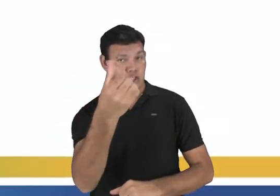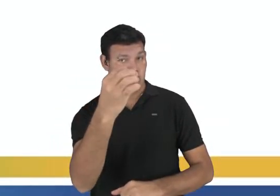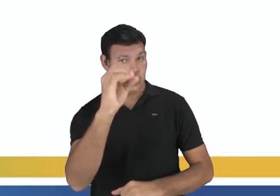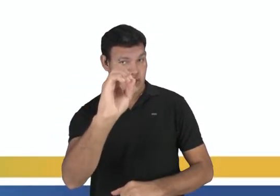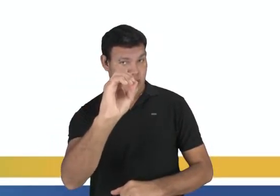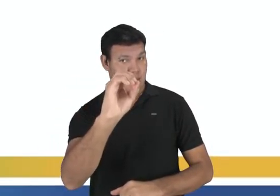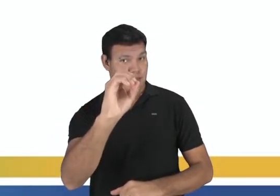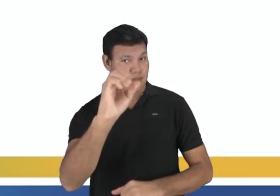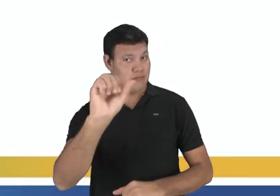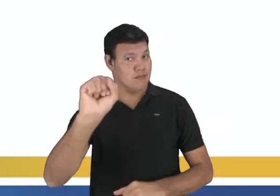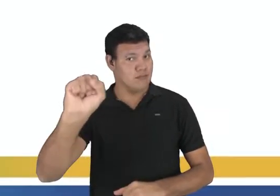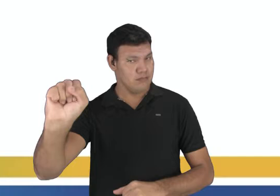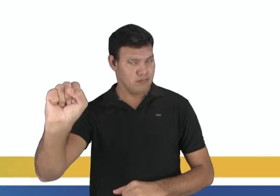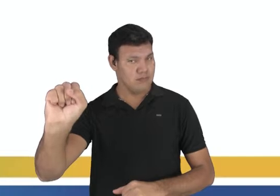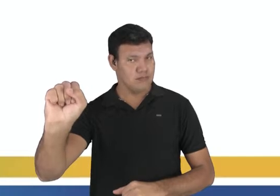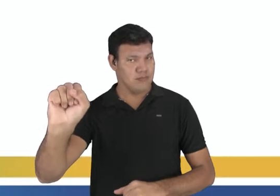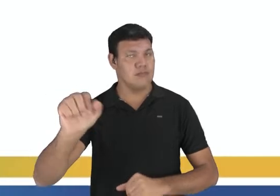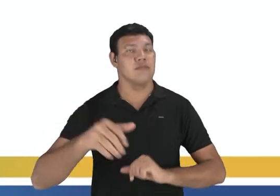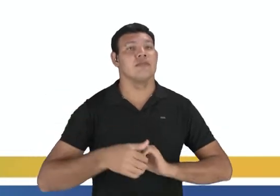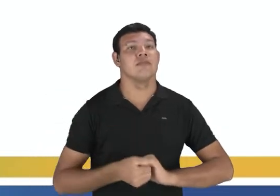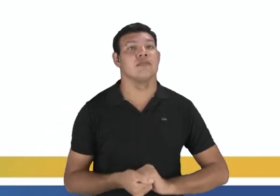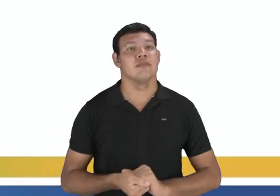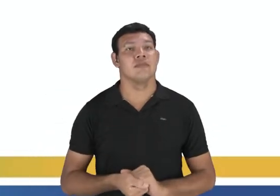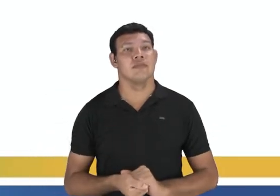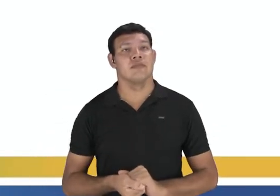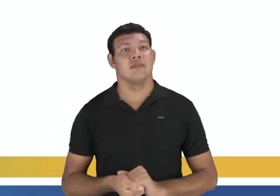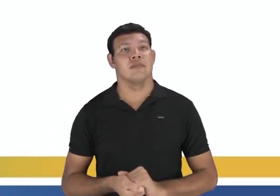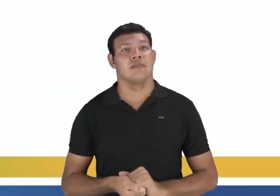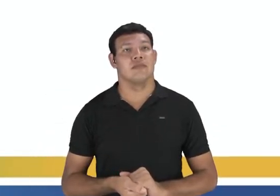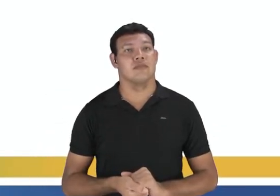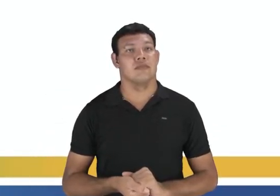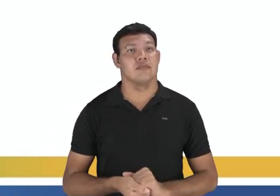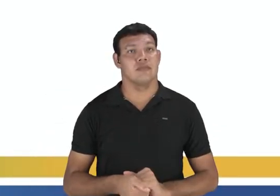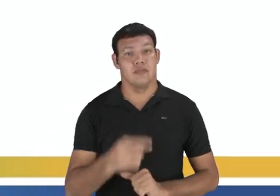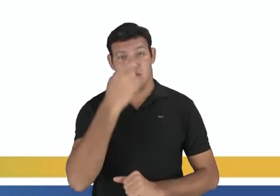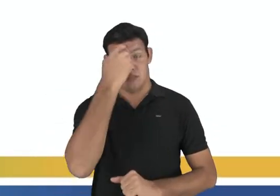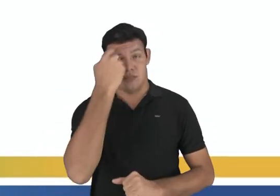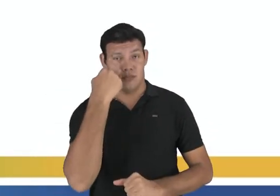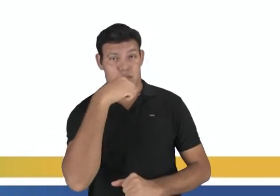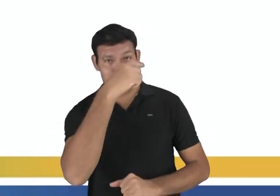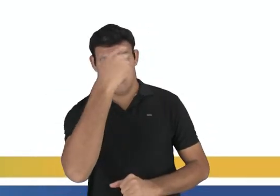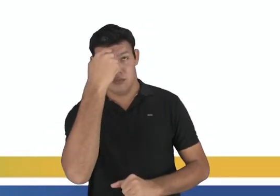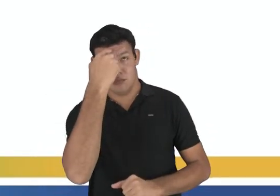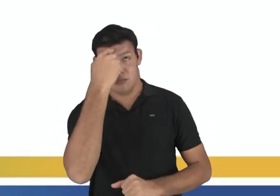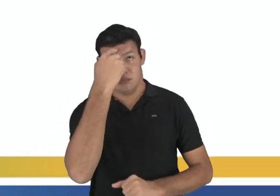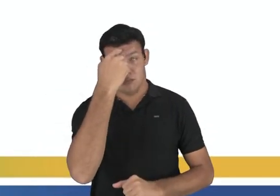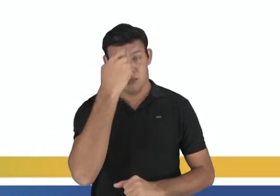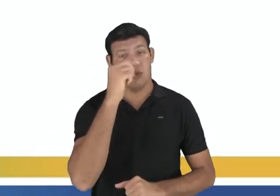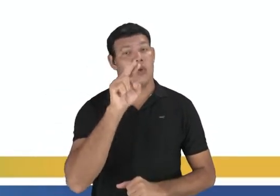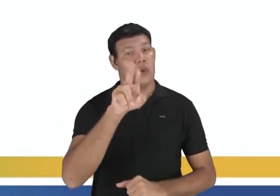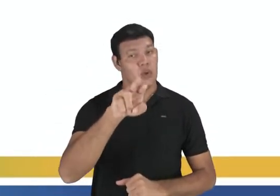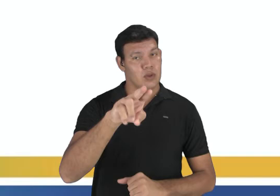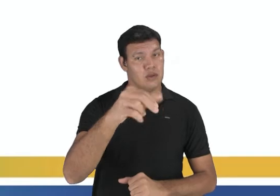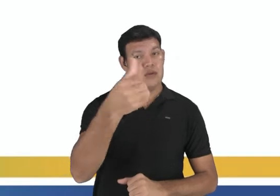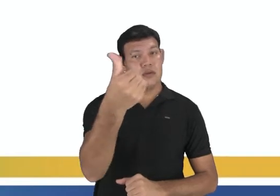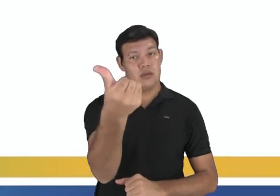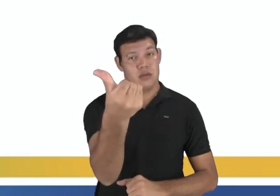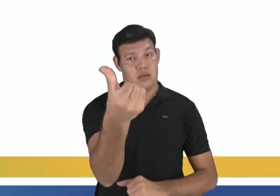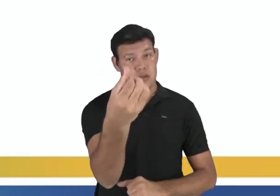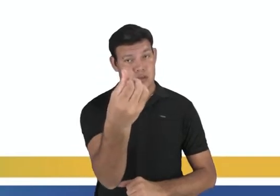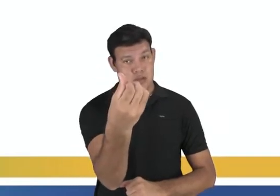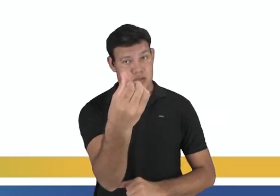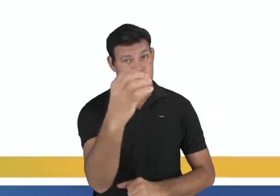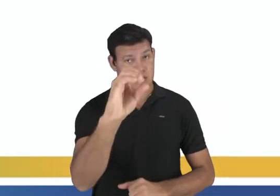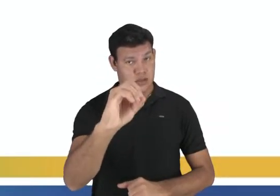vão perceber que nós temos aí 60 segundos. E que em uma hora nós temos 60